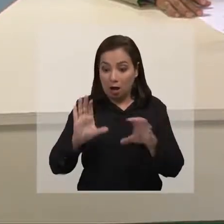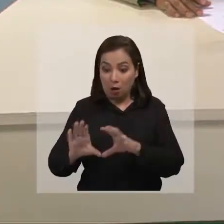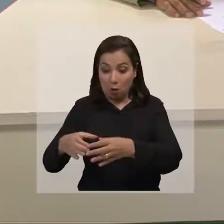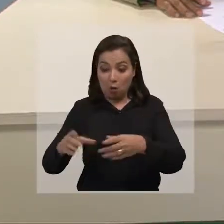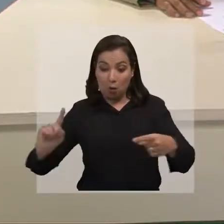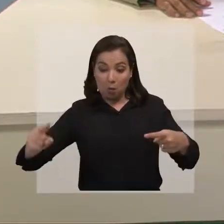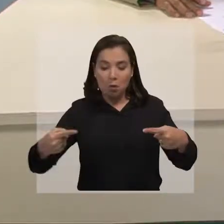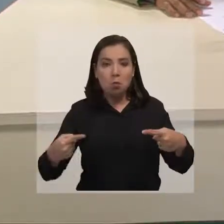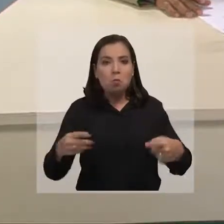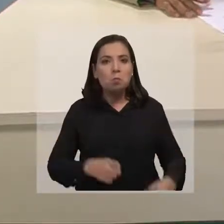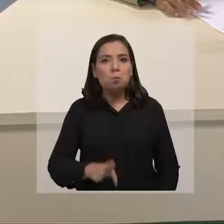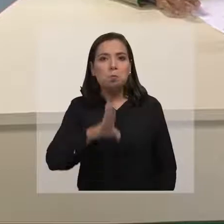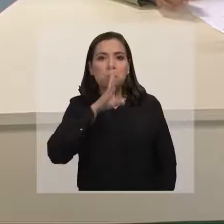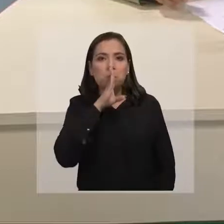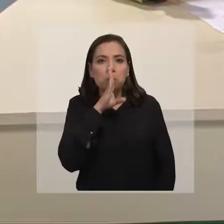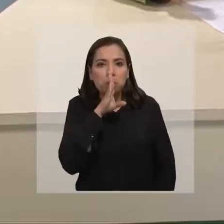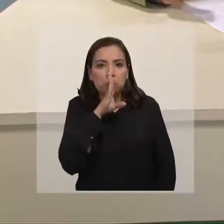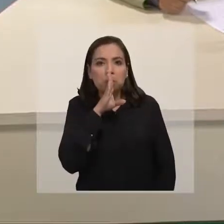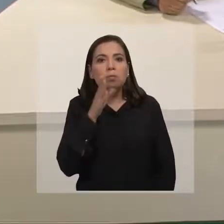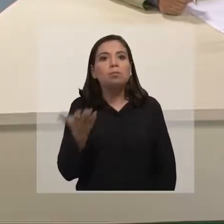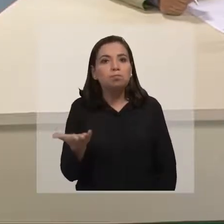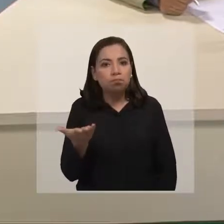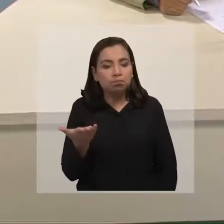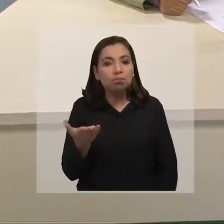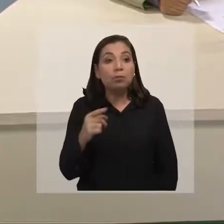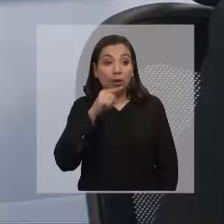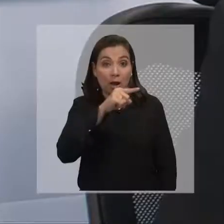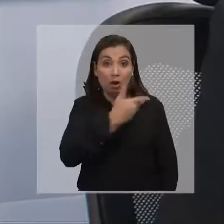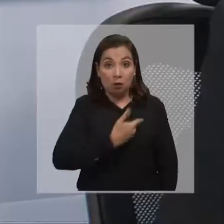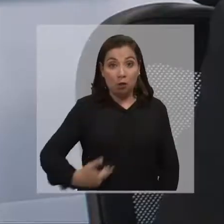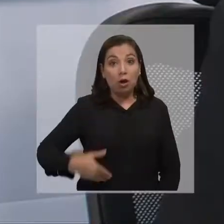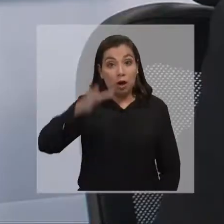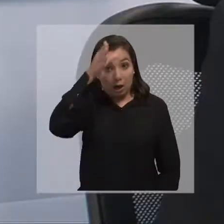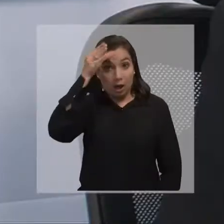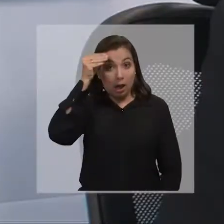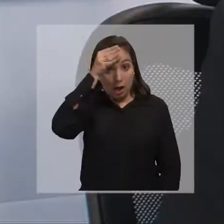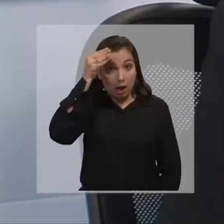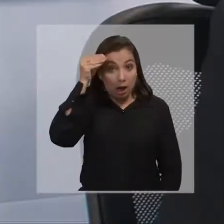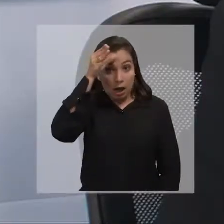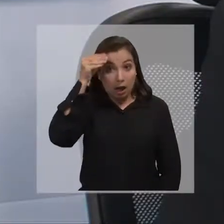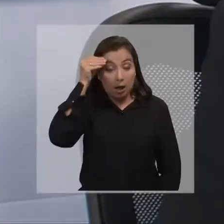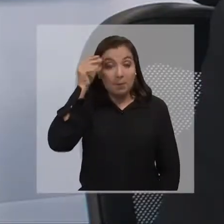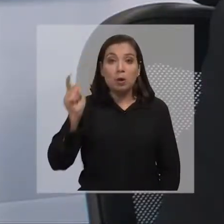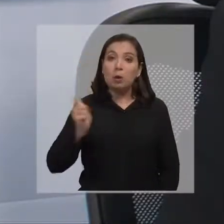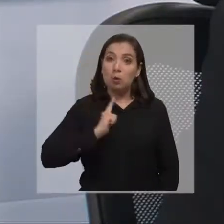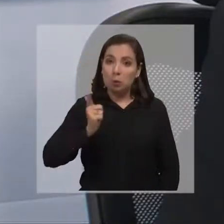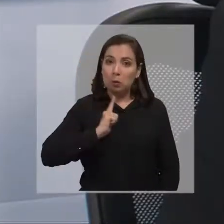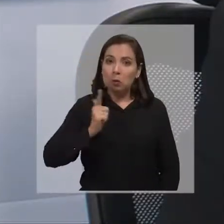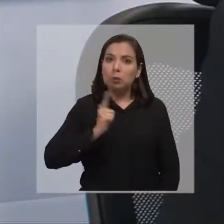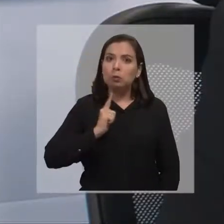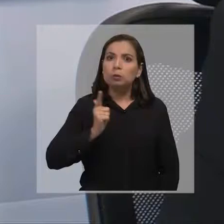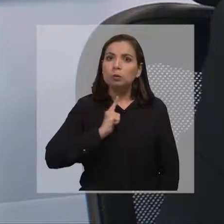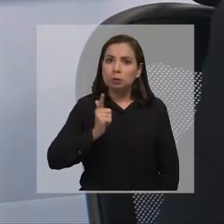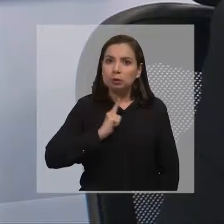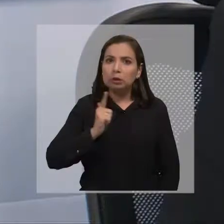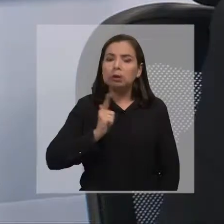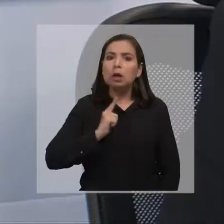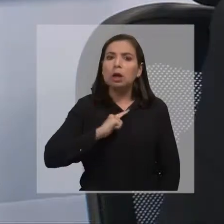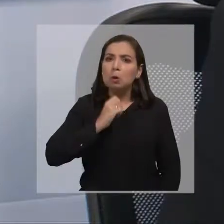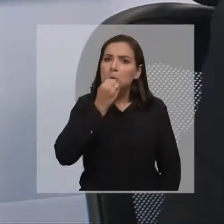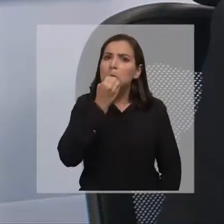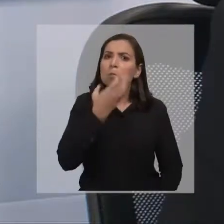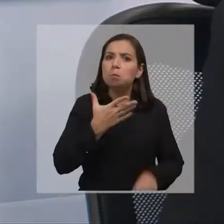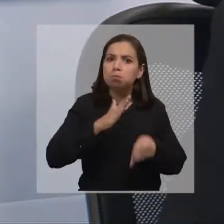silêncio. Eu acho que Camilo Santana cada vez mais se credencia para ser um